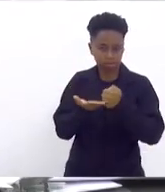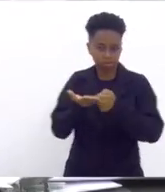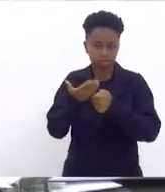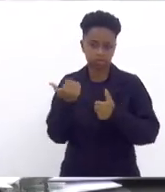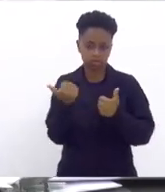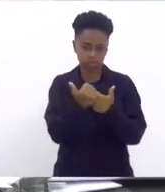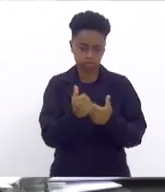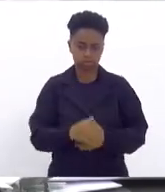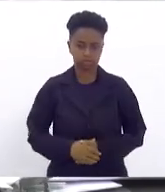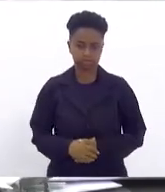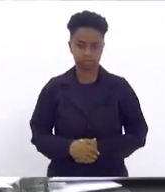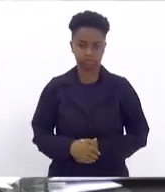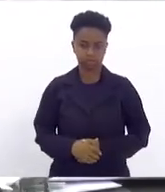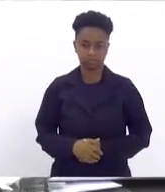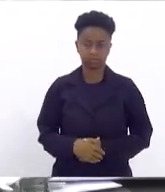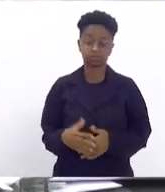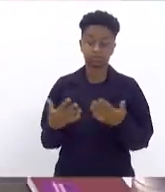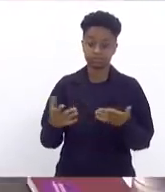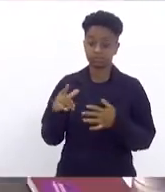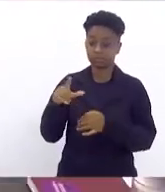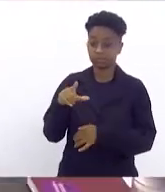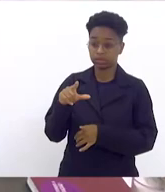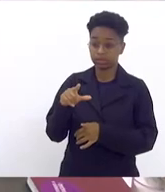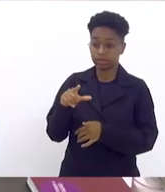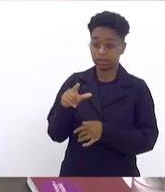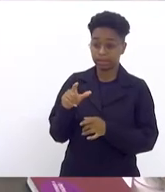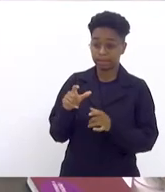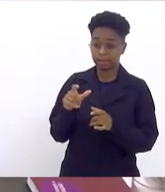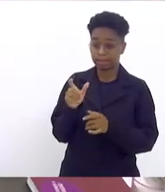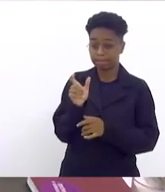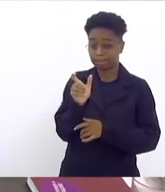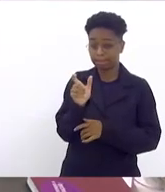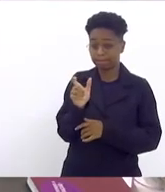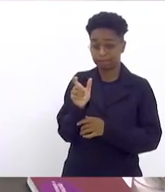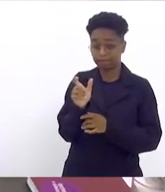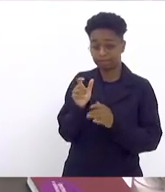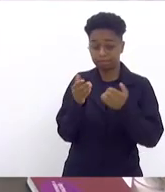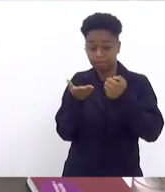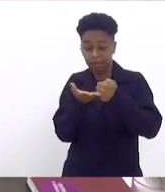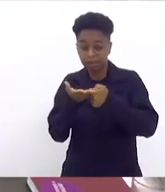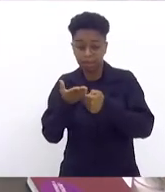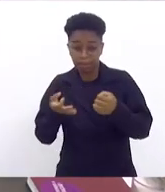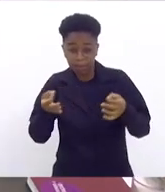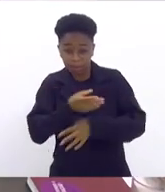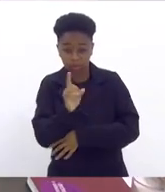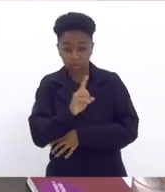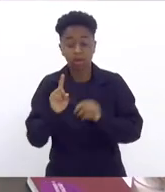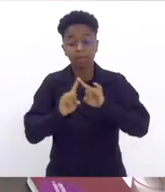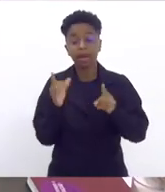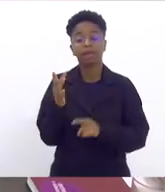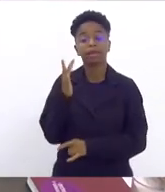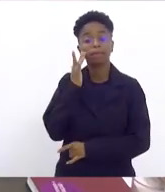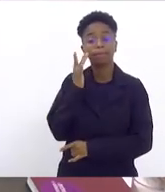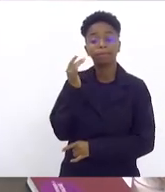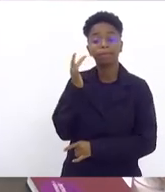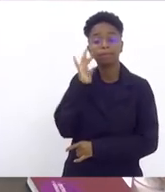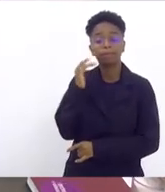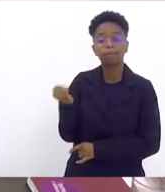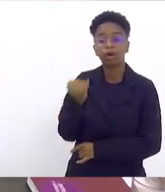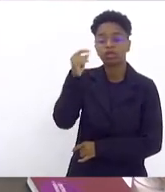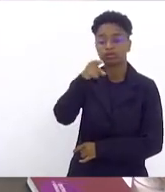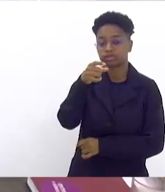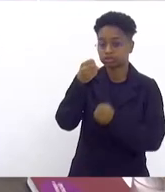permita. Essa definição ainda não está consolidada, mas eu achei importante Vossa Excelência colocar, e eu coloquei o que